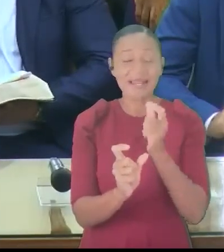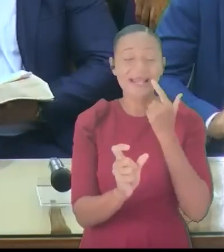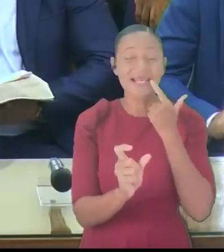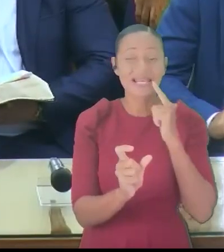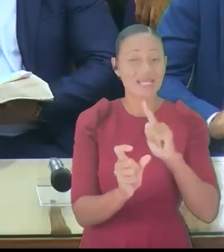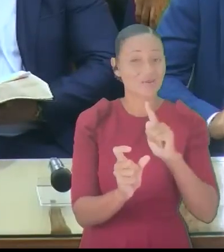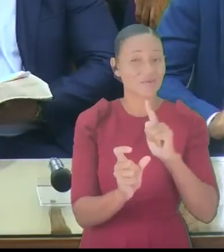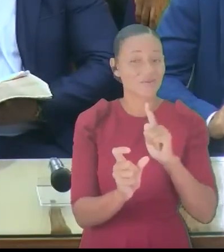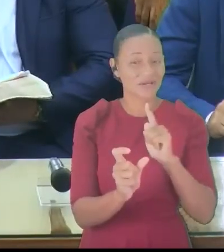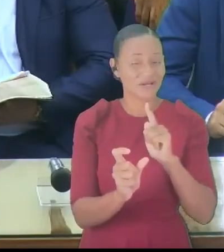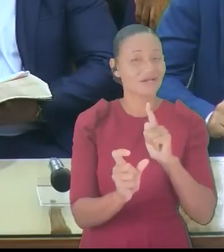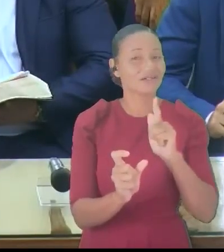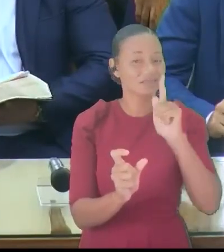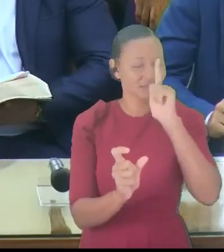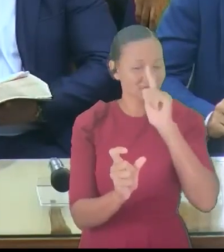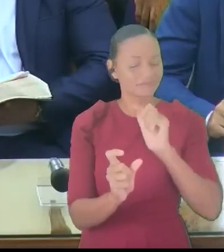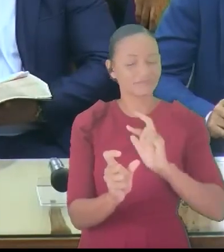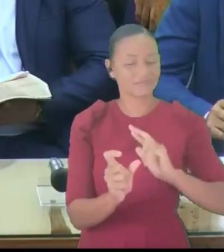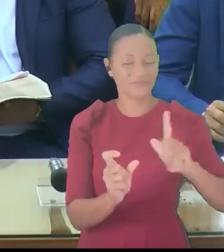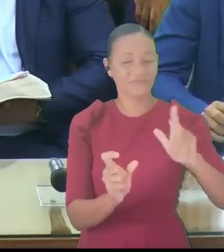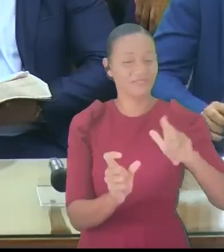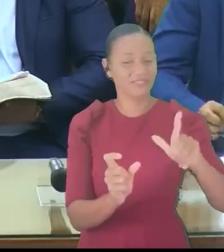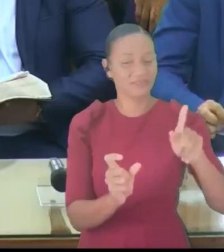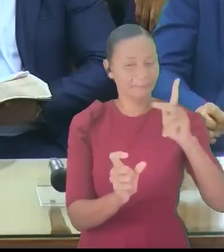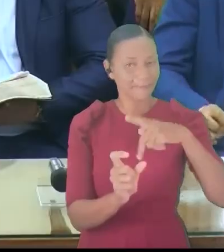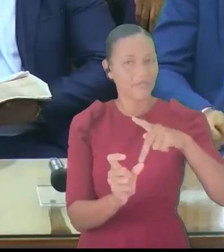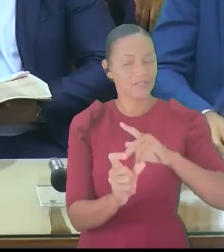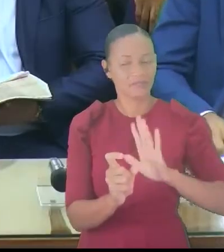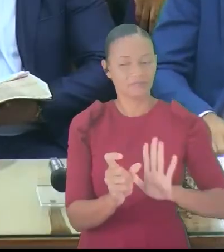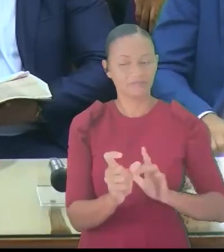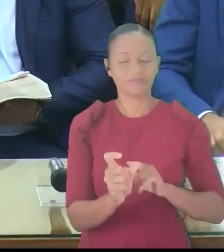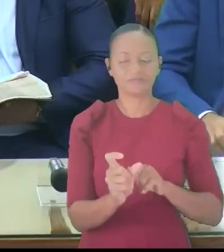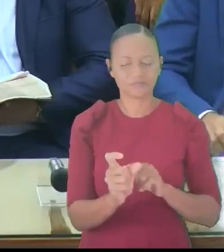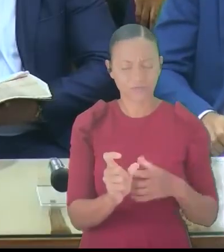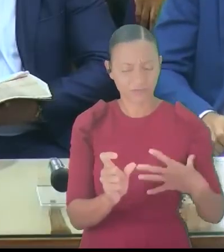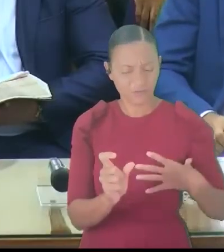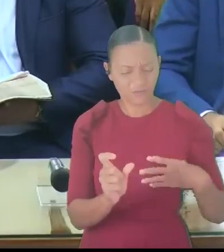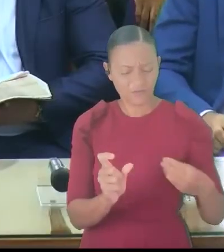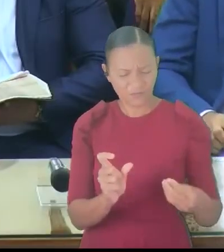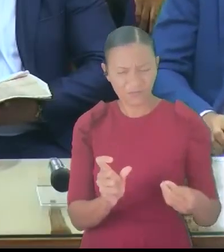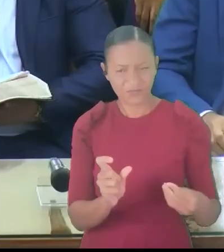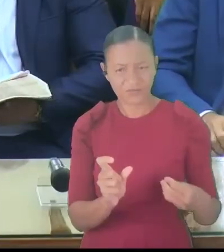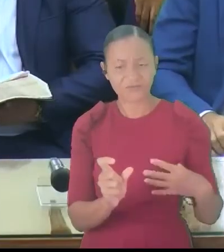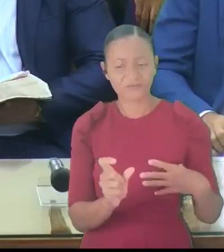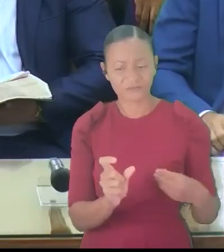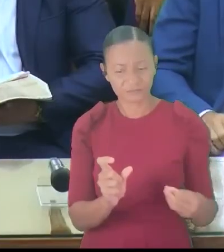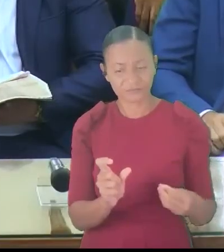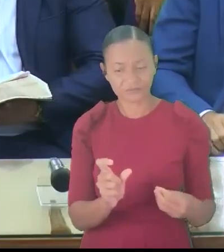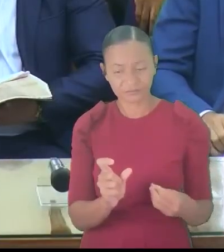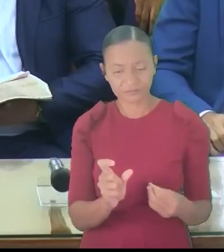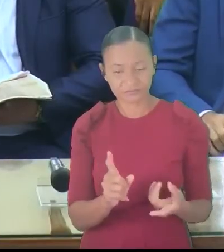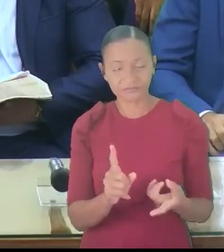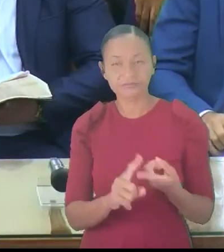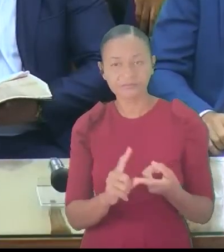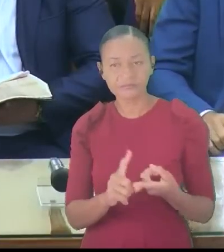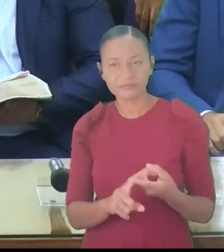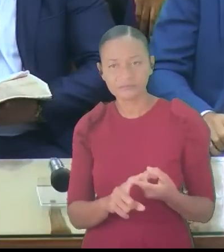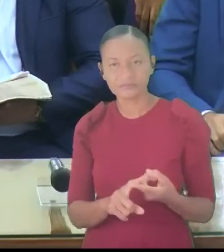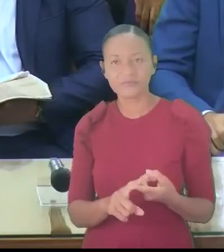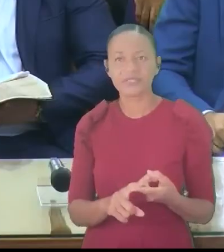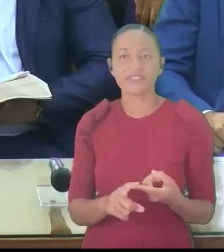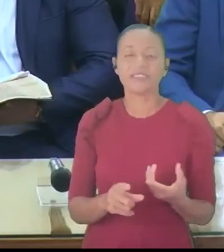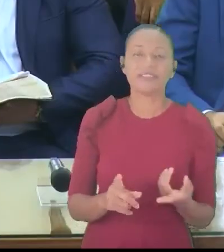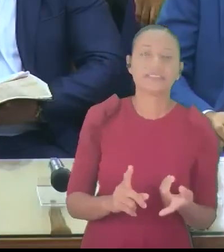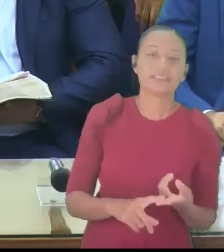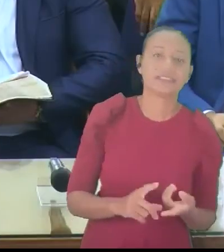palavra país, ela tanto serve para filho, para criar filho, como tanto serve para